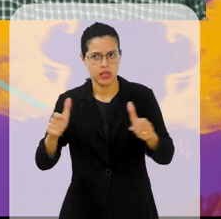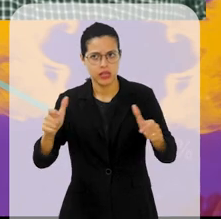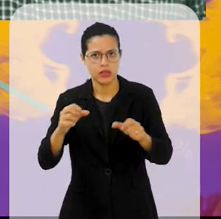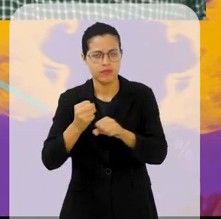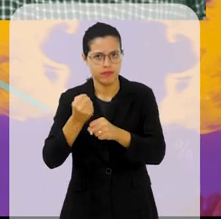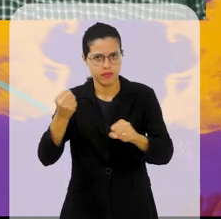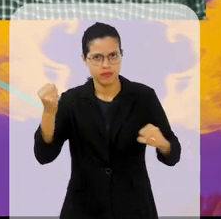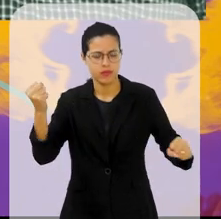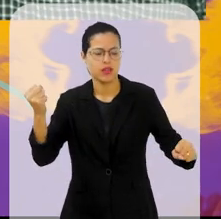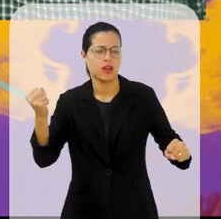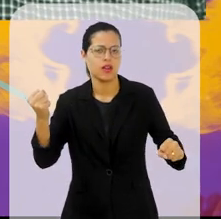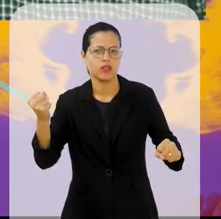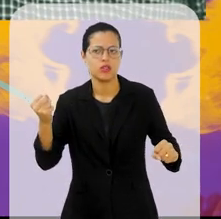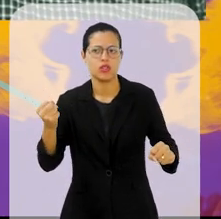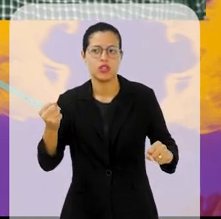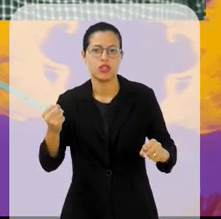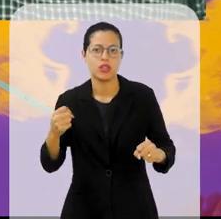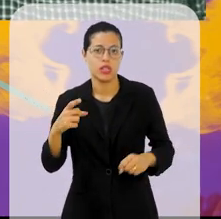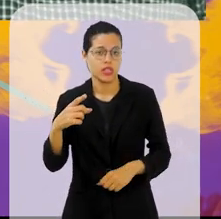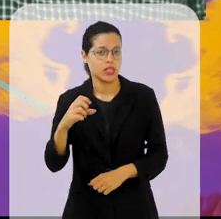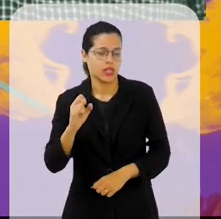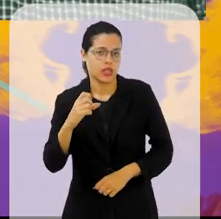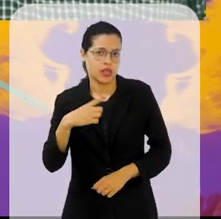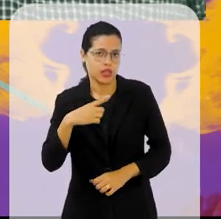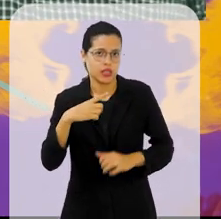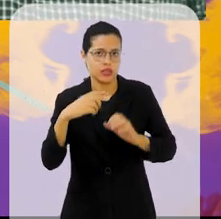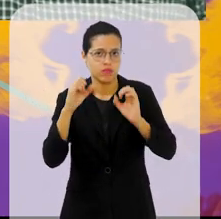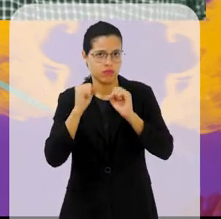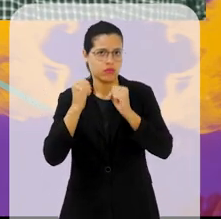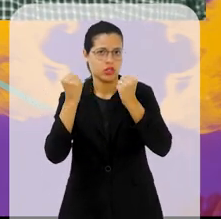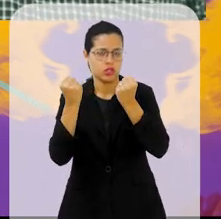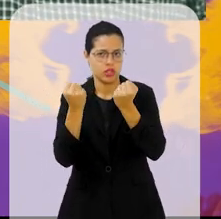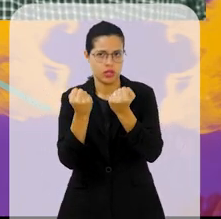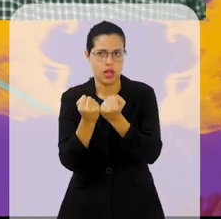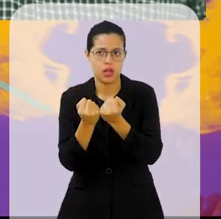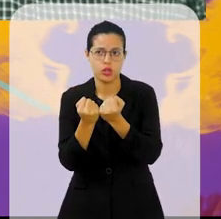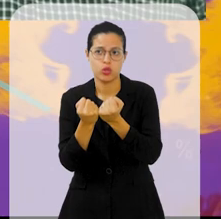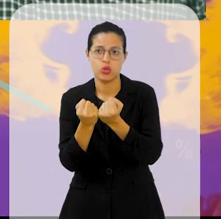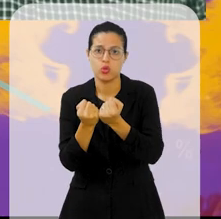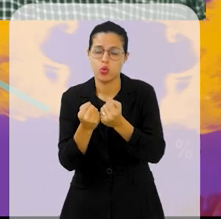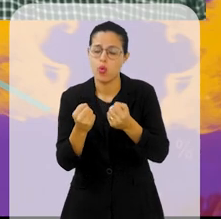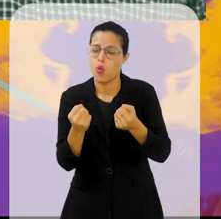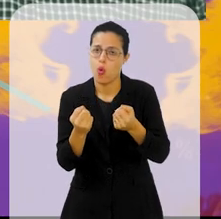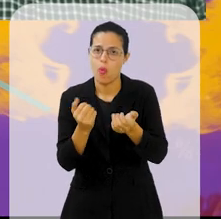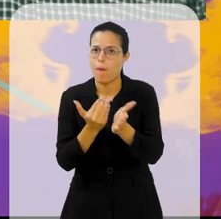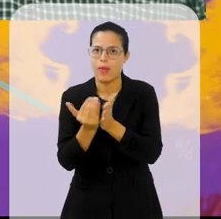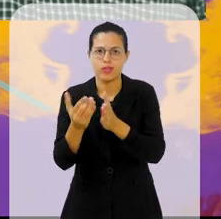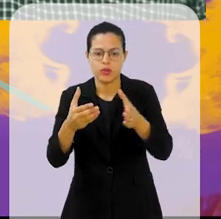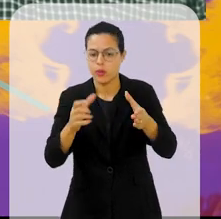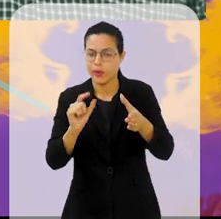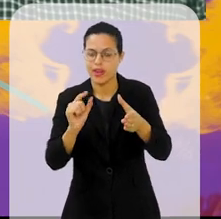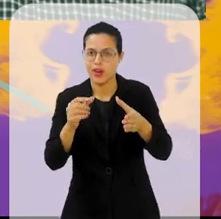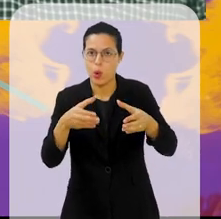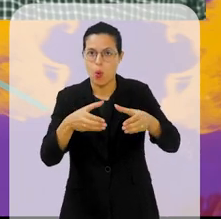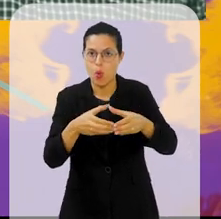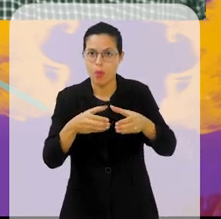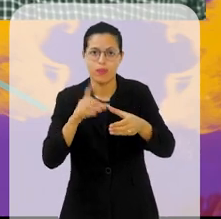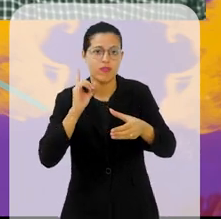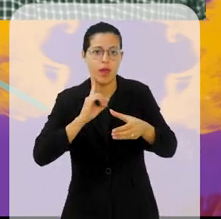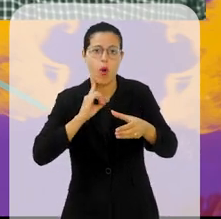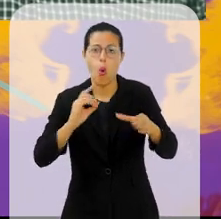Esportivo e de lazer. Tendo o estádio de futebol, ele passa a ser um clube absolutamente